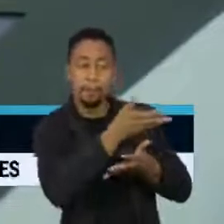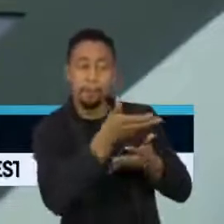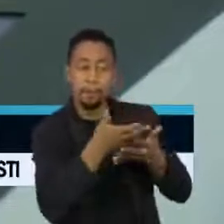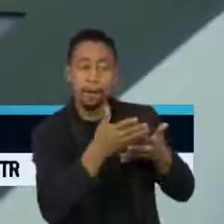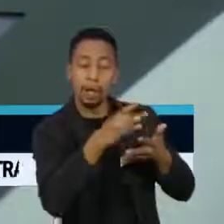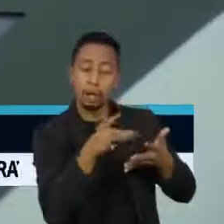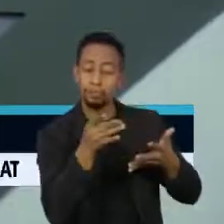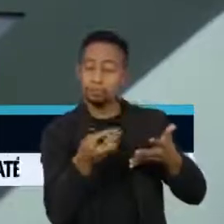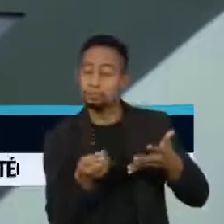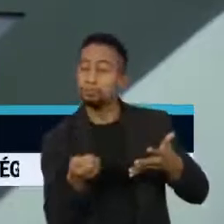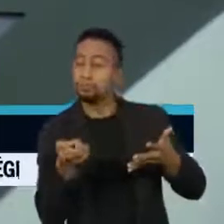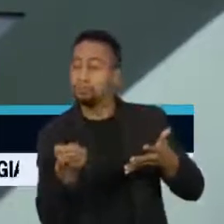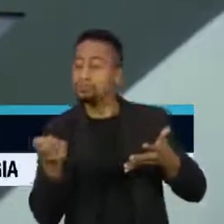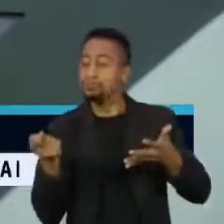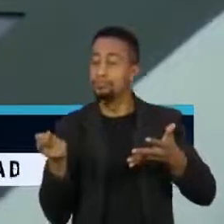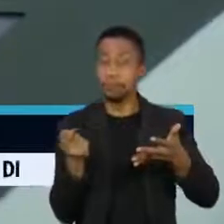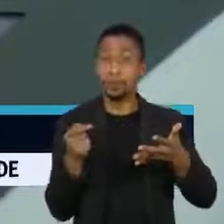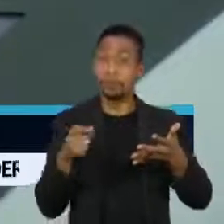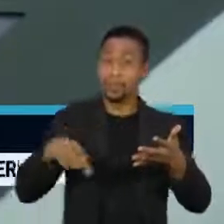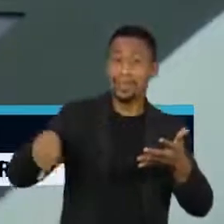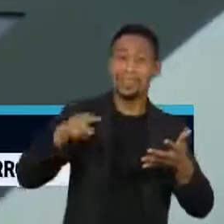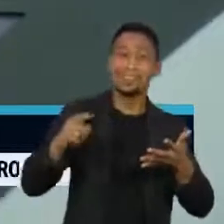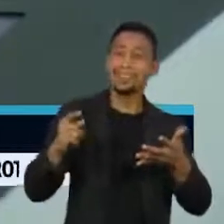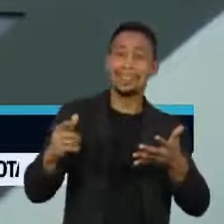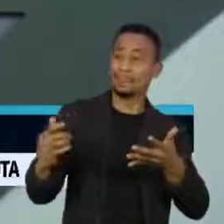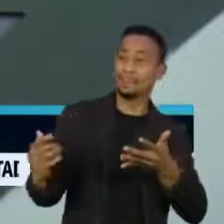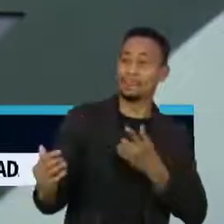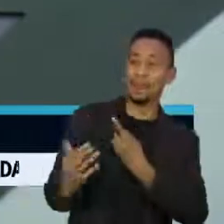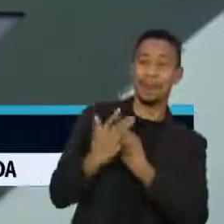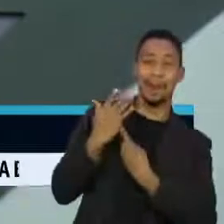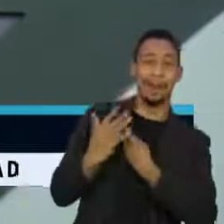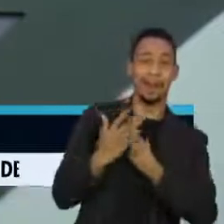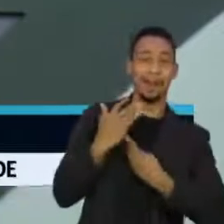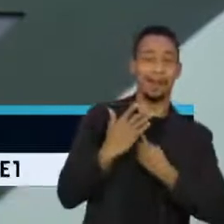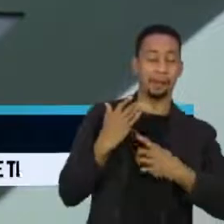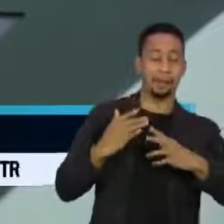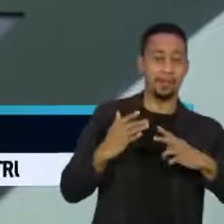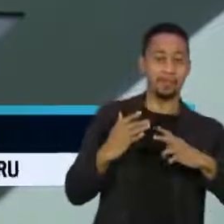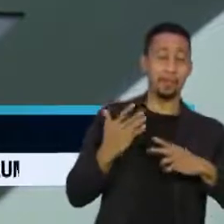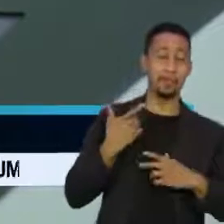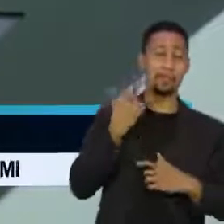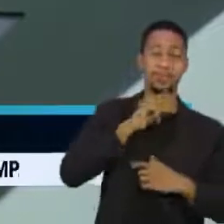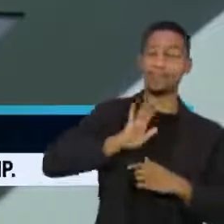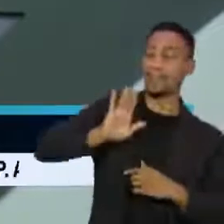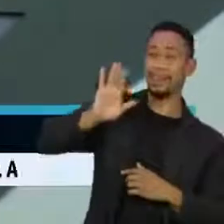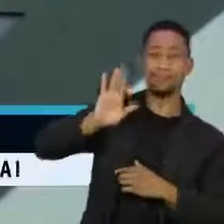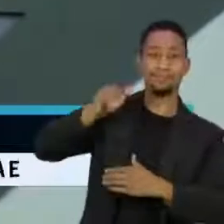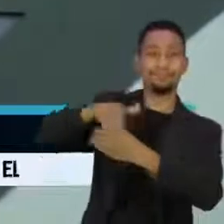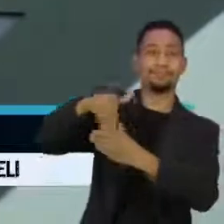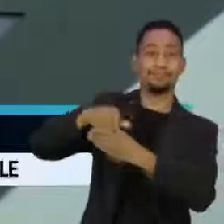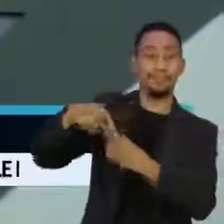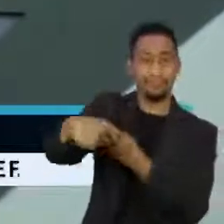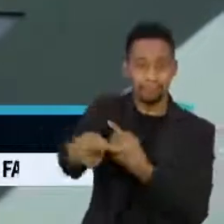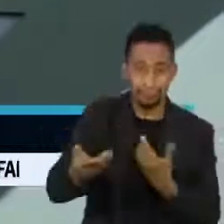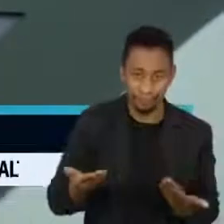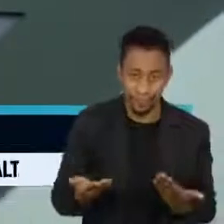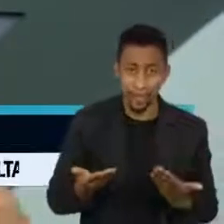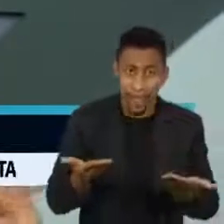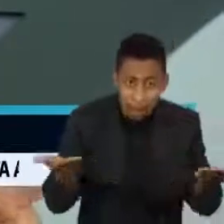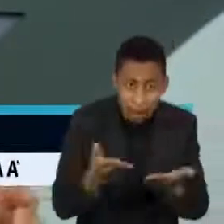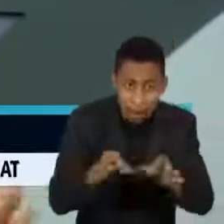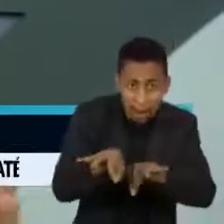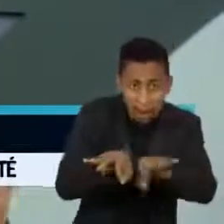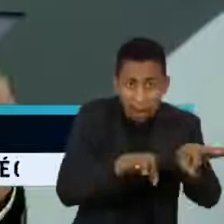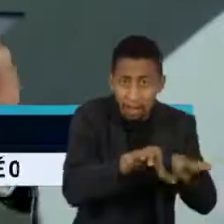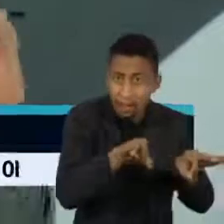isso possa ter benefício pessoal dele continuar como presidente ao longo dos próximos mandatos então mexer agora por exemplo